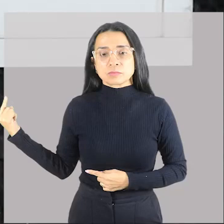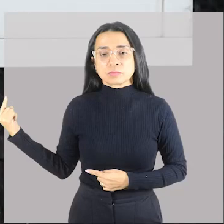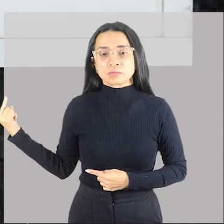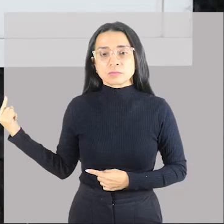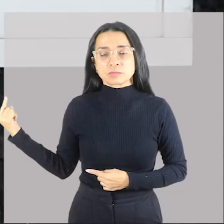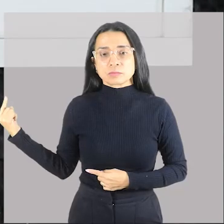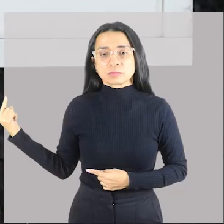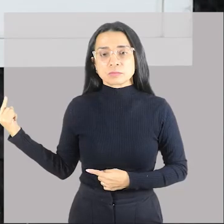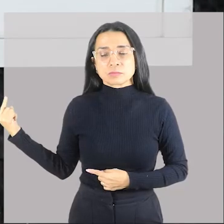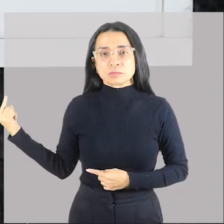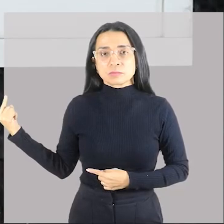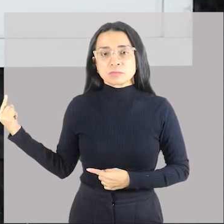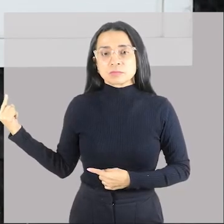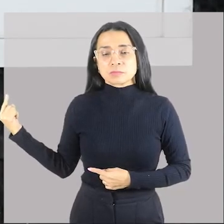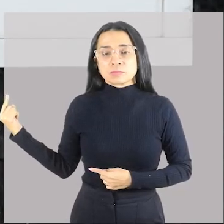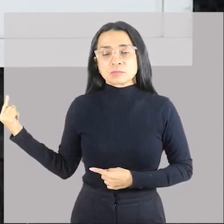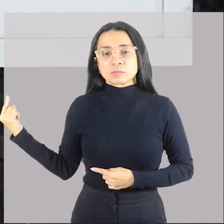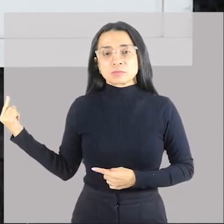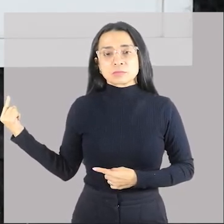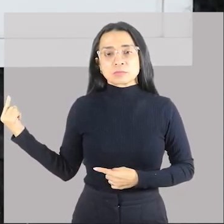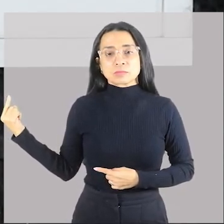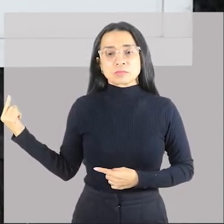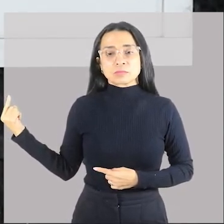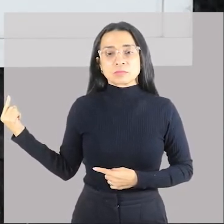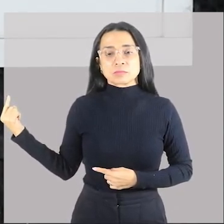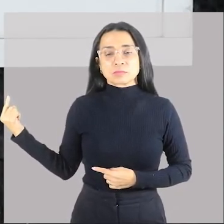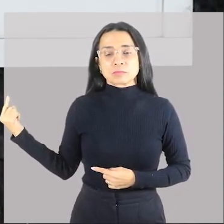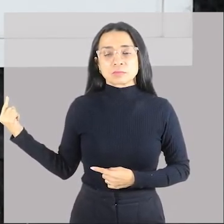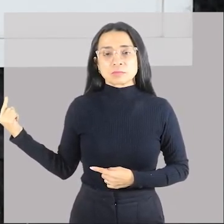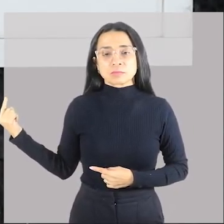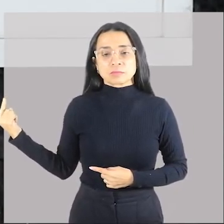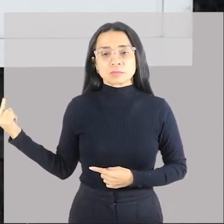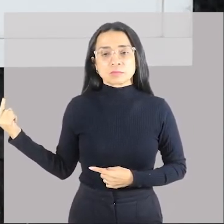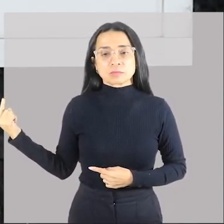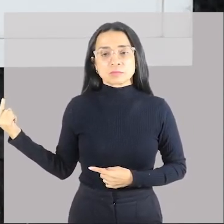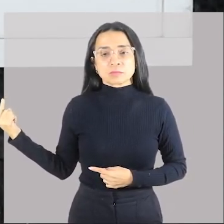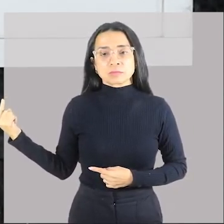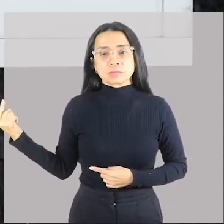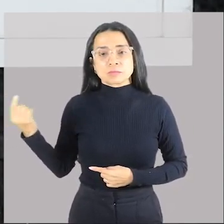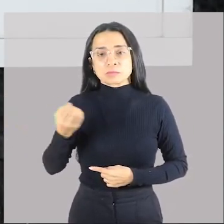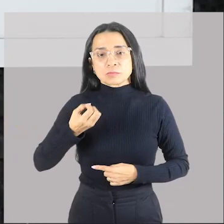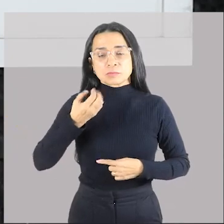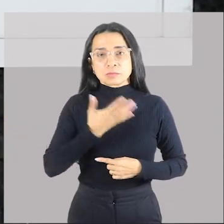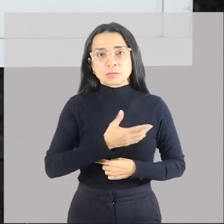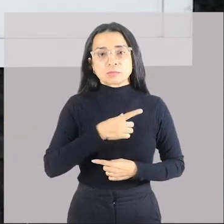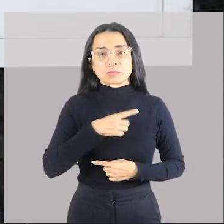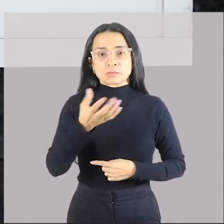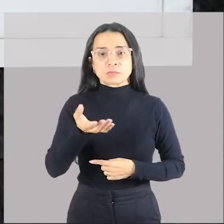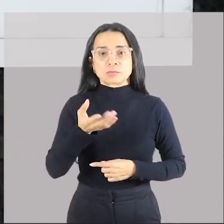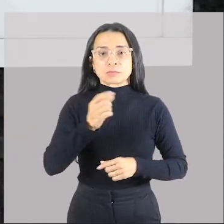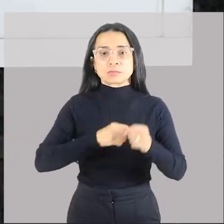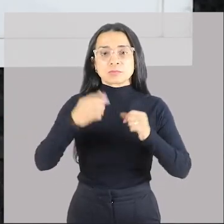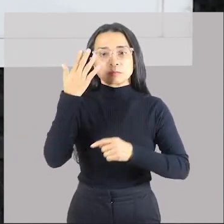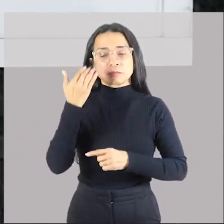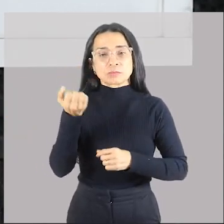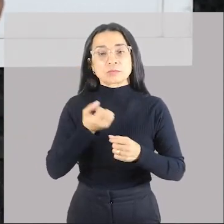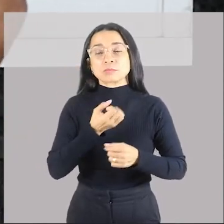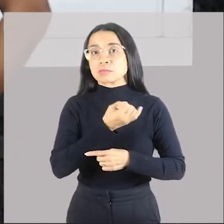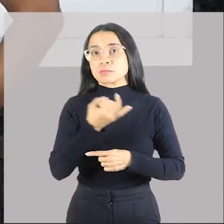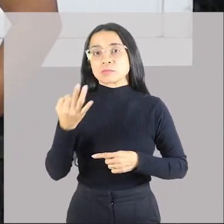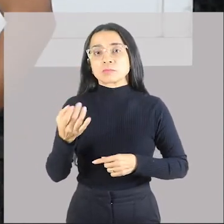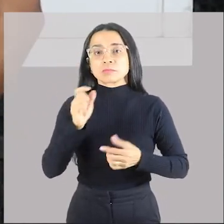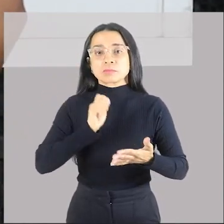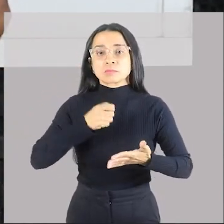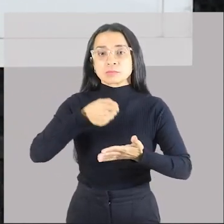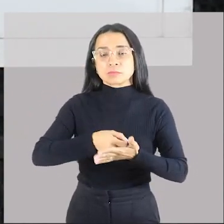de 10% ao mês. Qual o valor final a ser pago? Beleza. Então ele quer saber quanto é que ele vai pagar ao